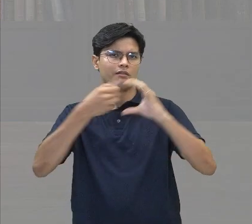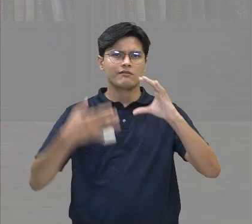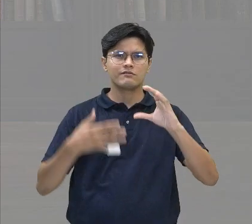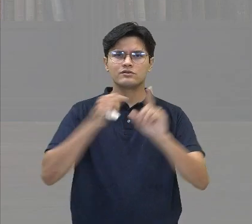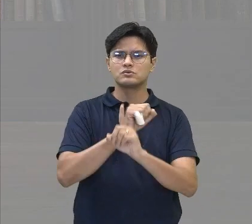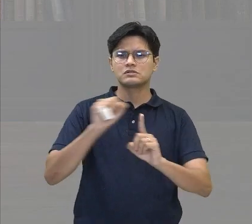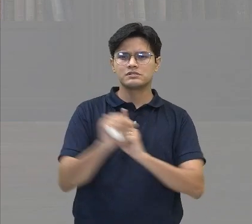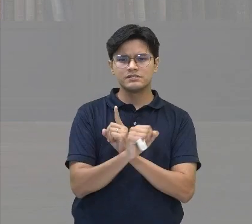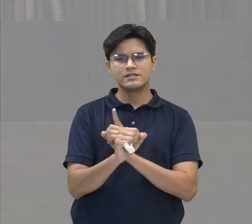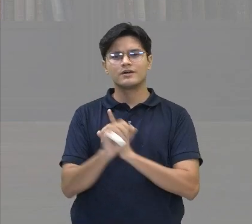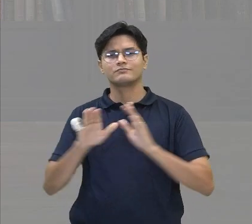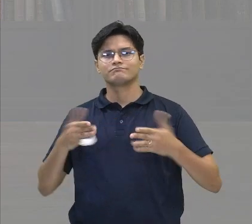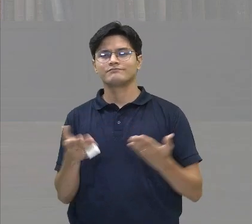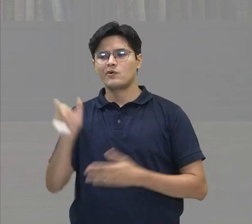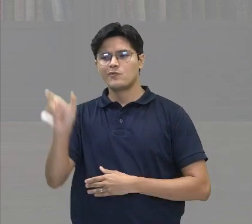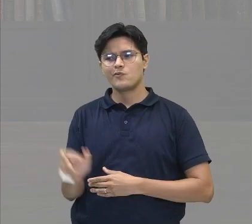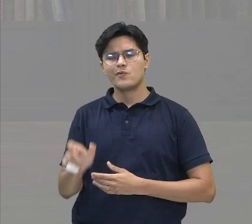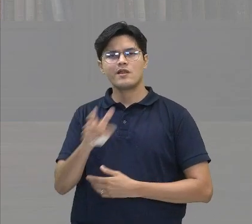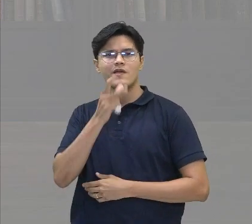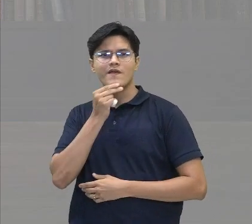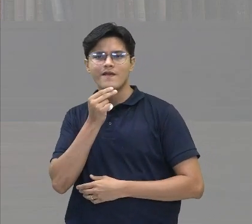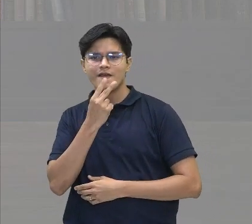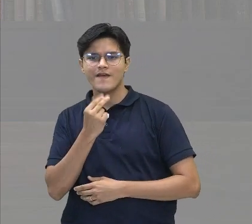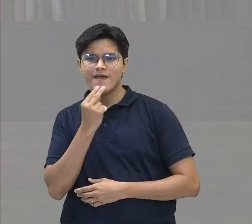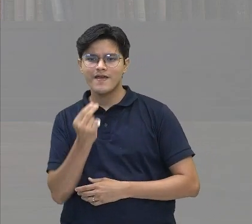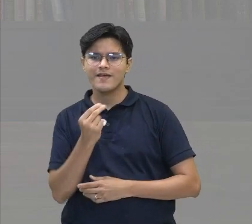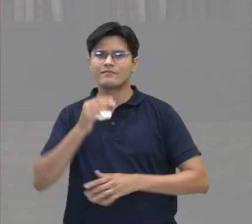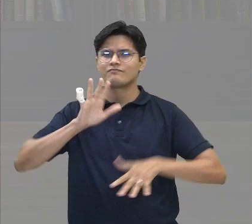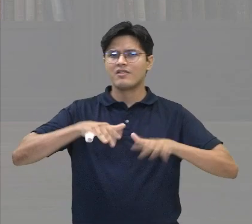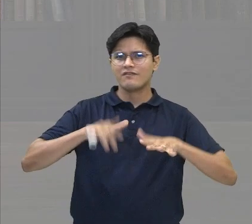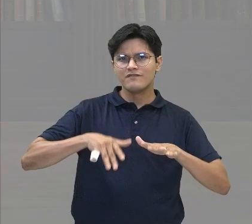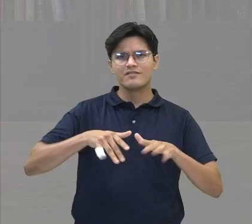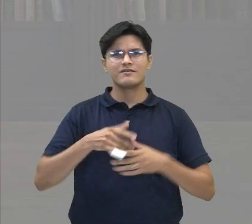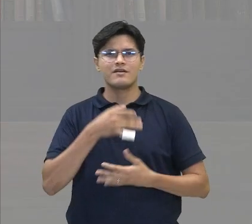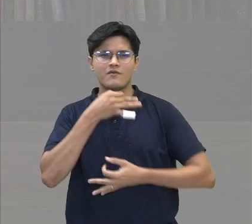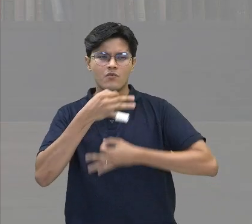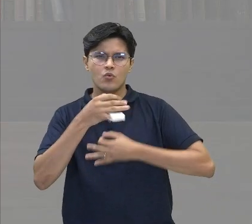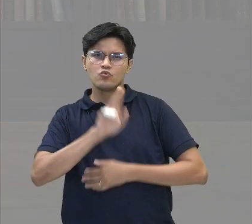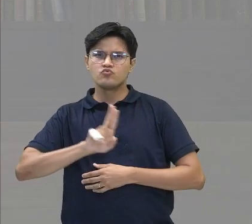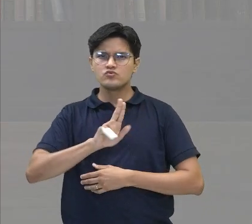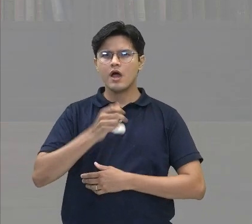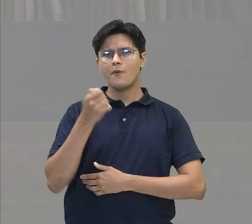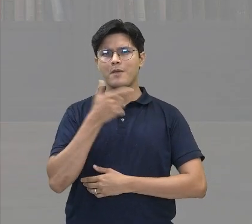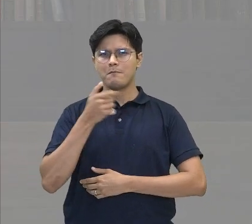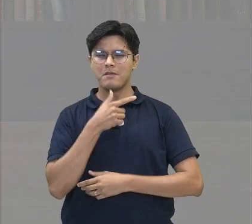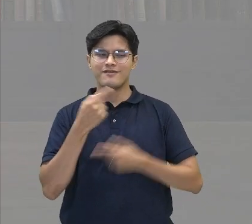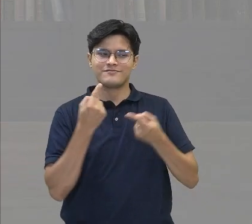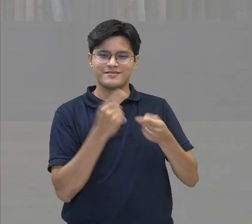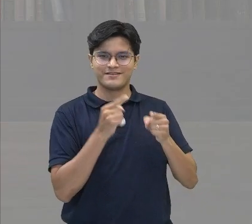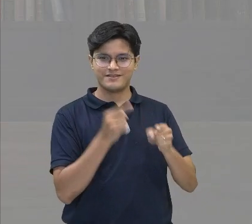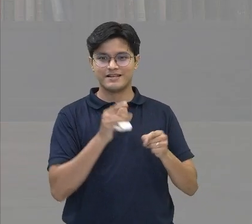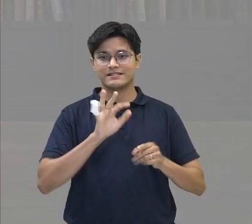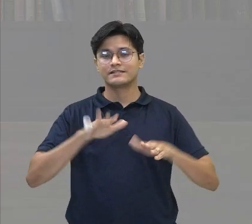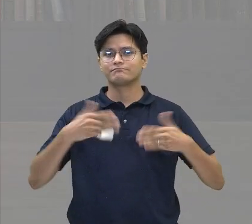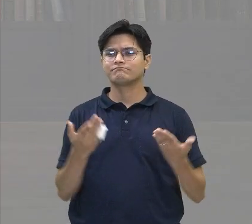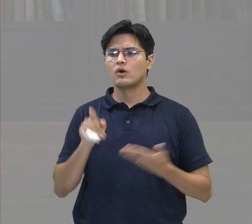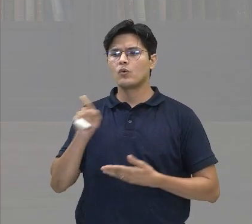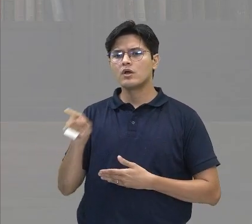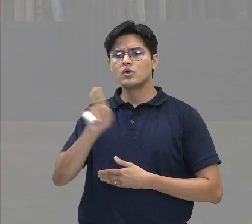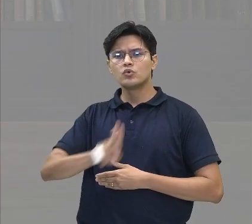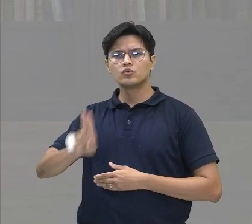muitas vezes na forma de humor, e para isso ele escreve entre os seus textos um apólogo. E aí você me pergunta o que é um apólogo, que é